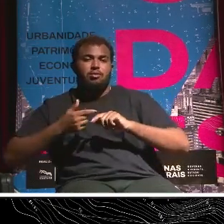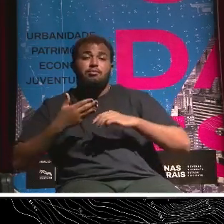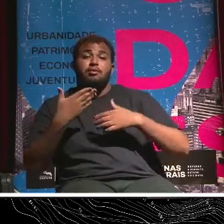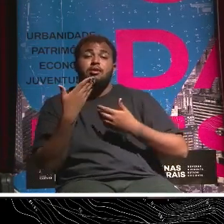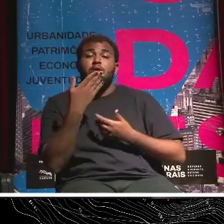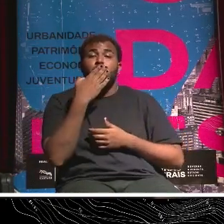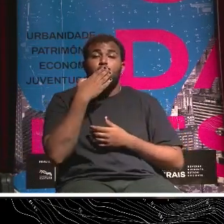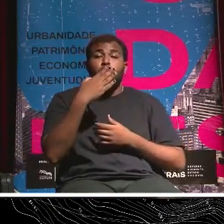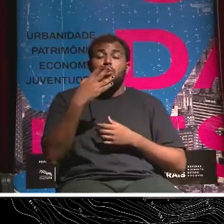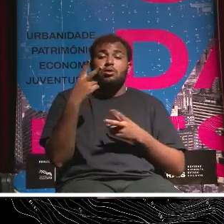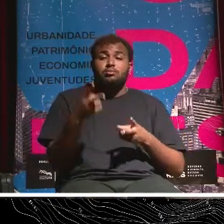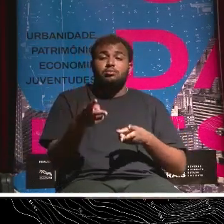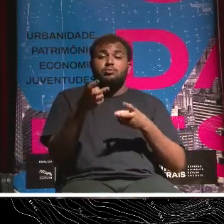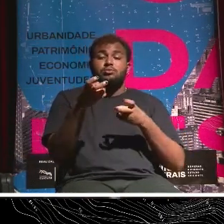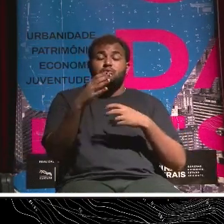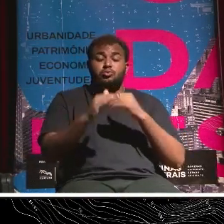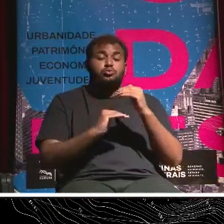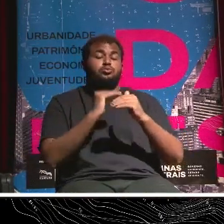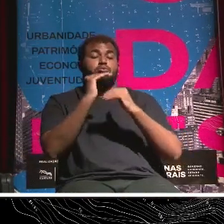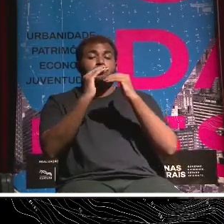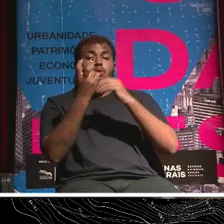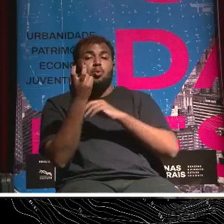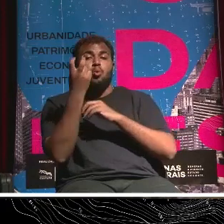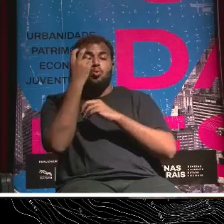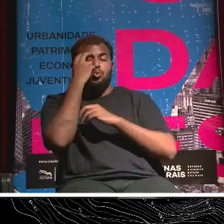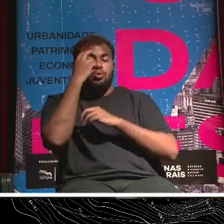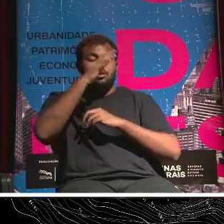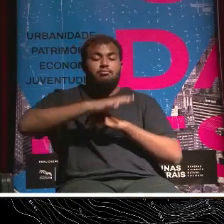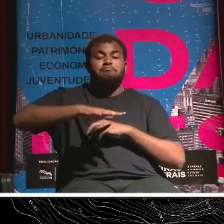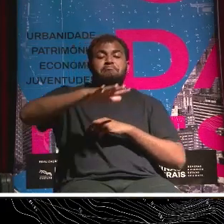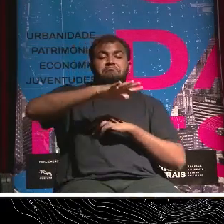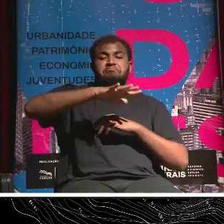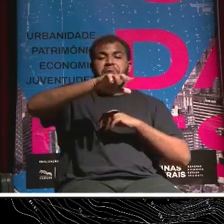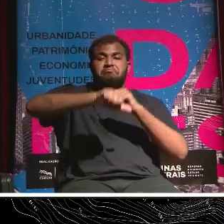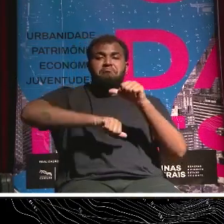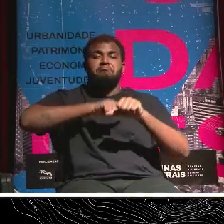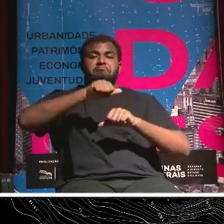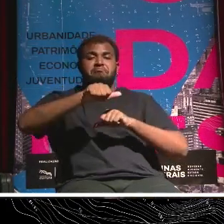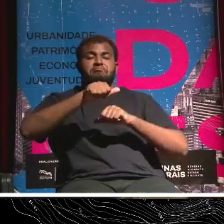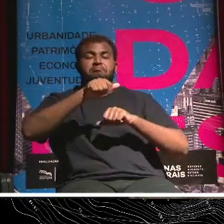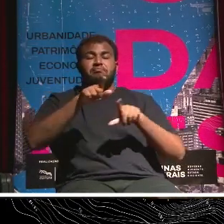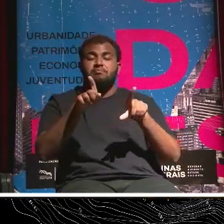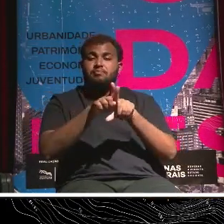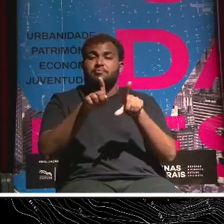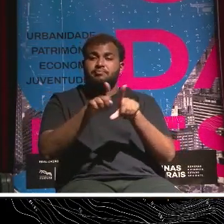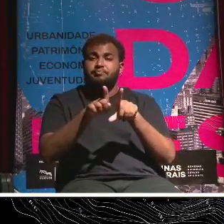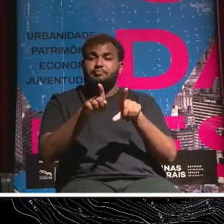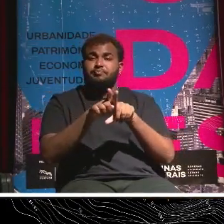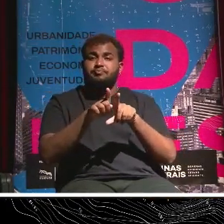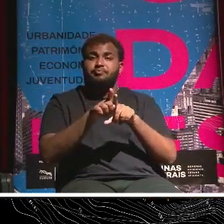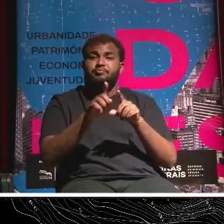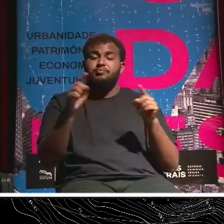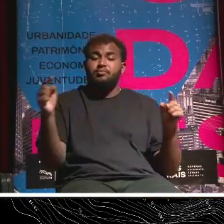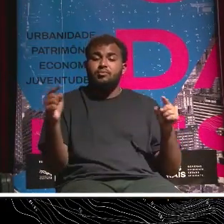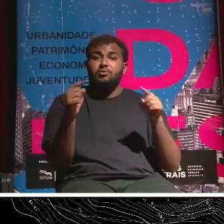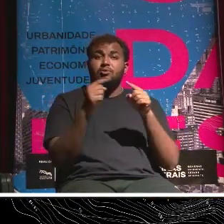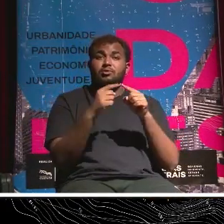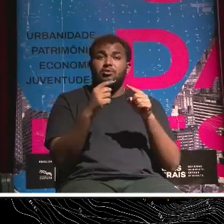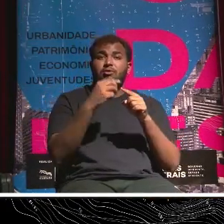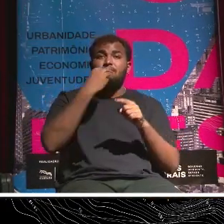para o desenvolvimento da cultura como espaço de inovação e expressão da criatividade e fonte de oportunidade de geração